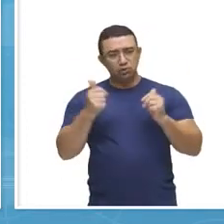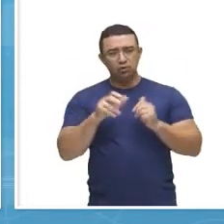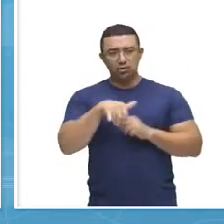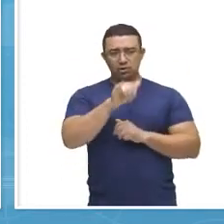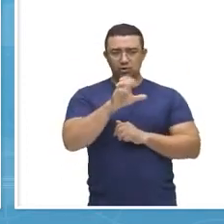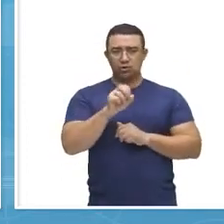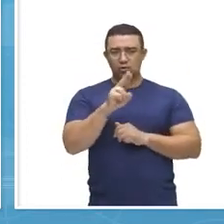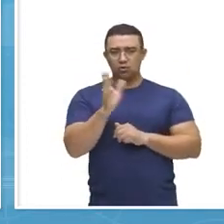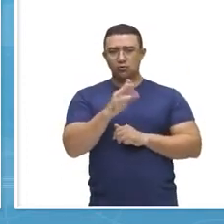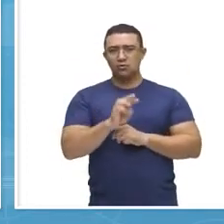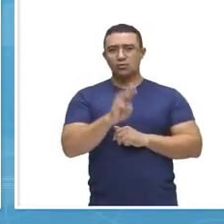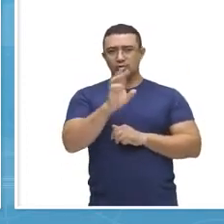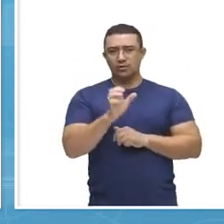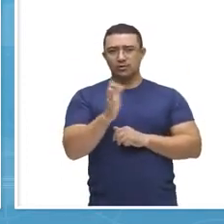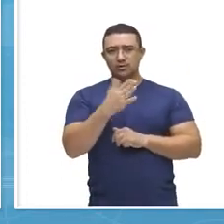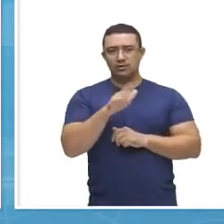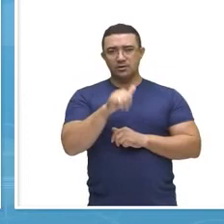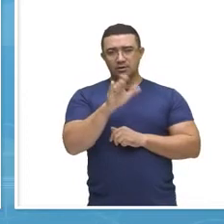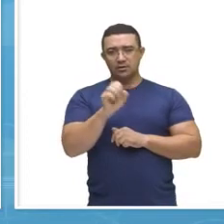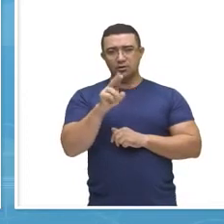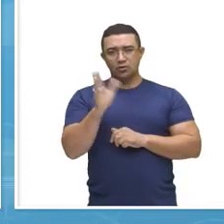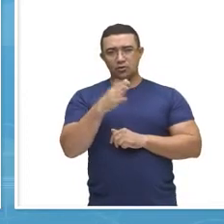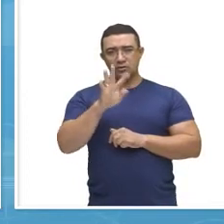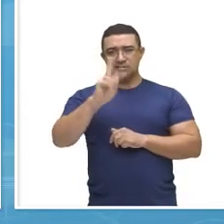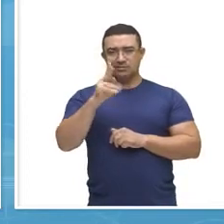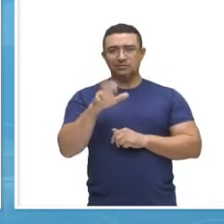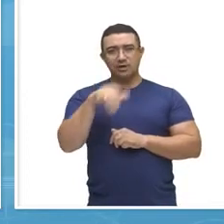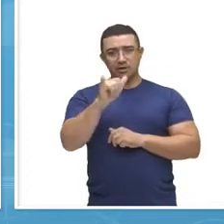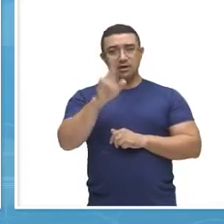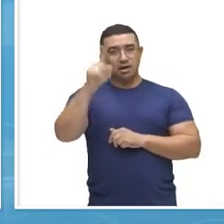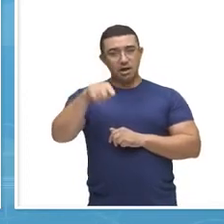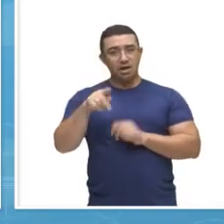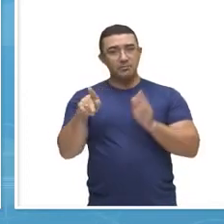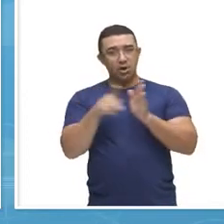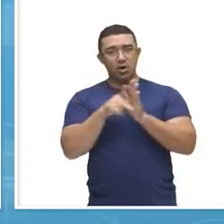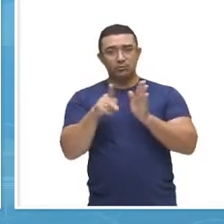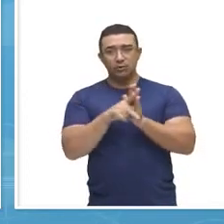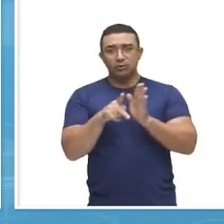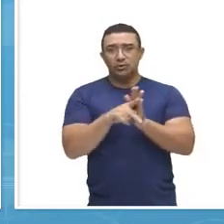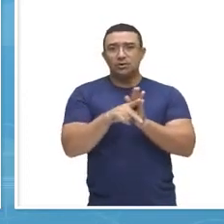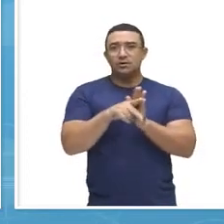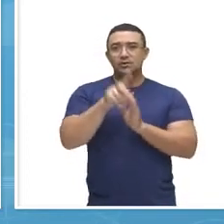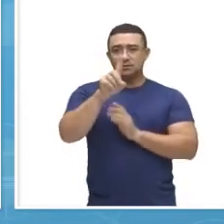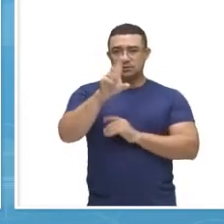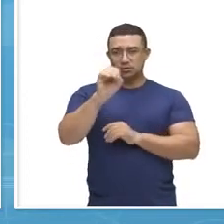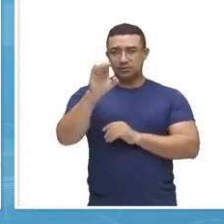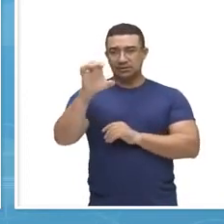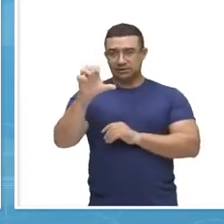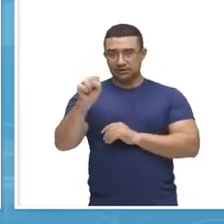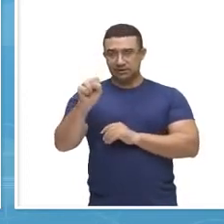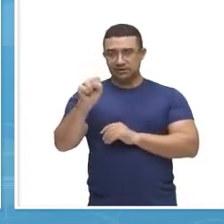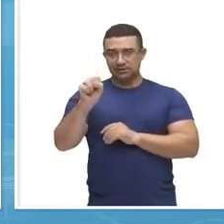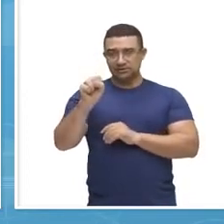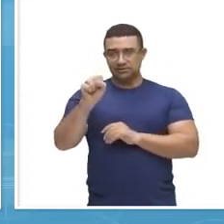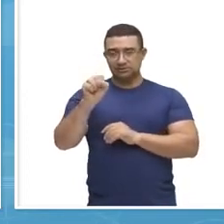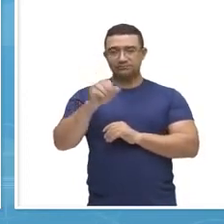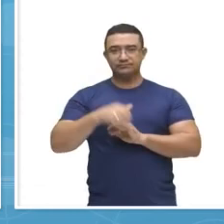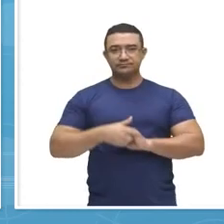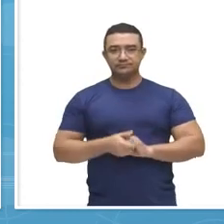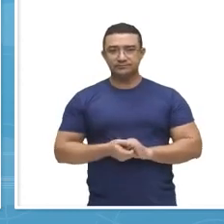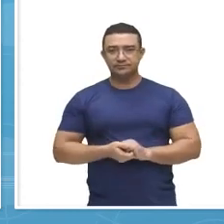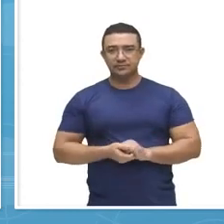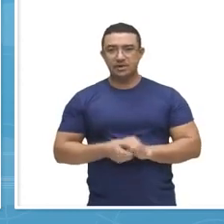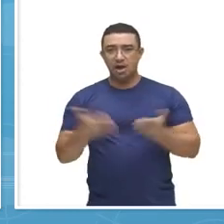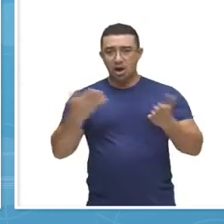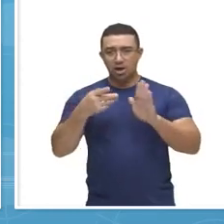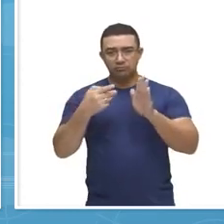you, they. Já o does not or doesn't eu utilizo somente com esses três aqui. E eu vou mostrar para vocês na prática